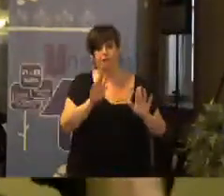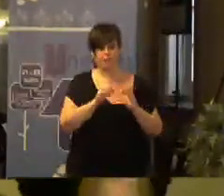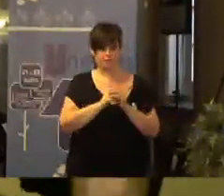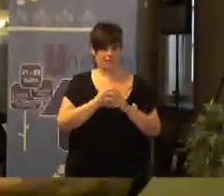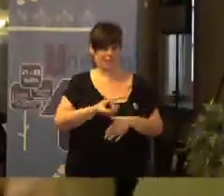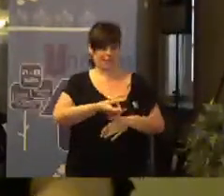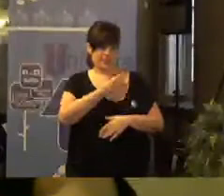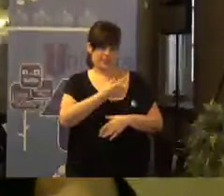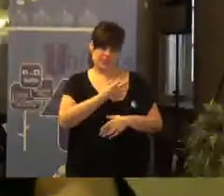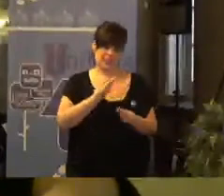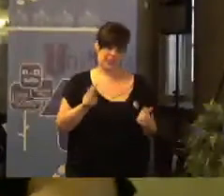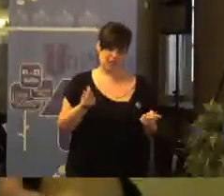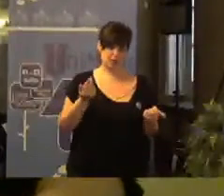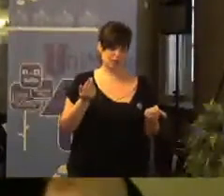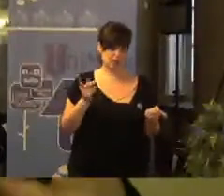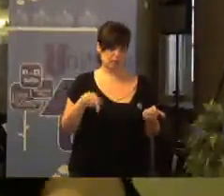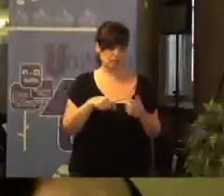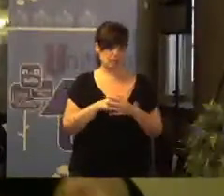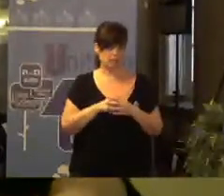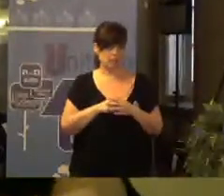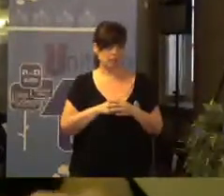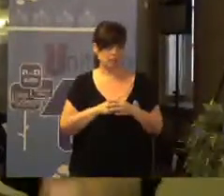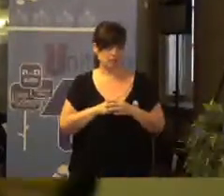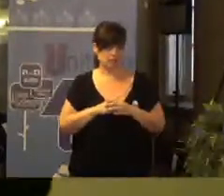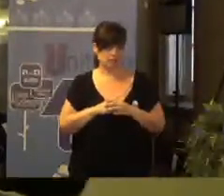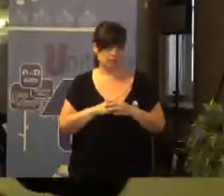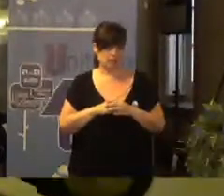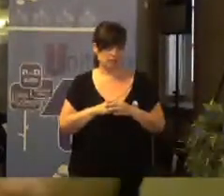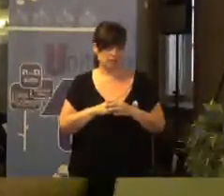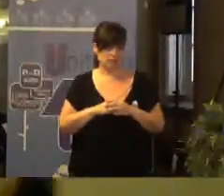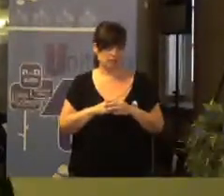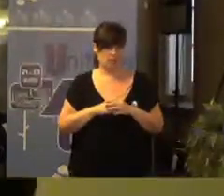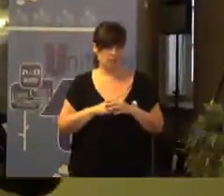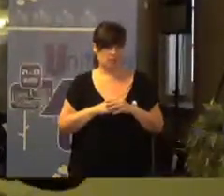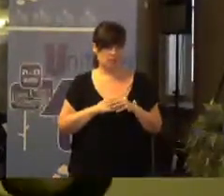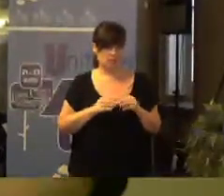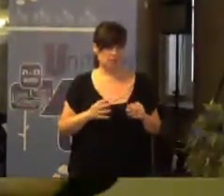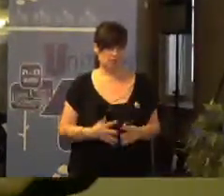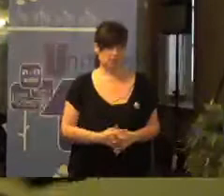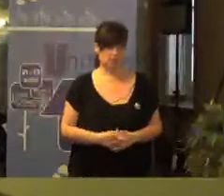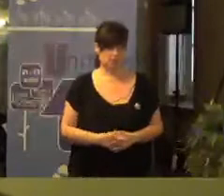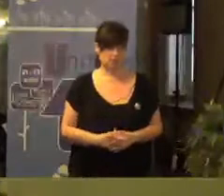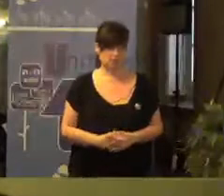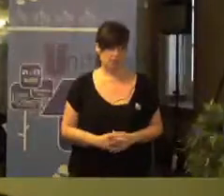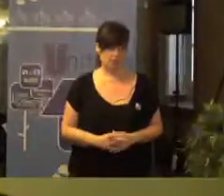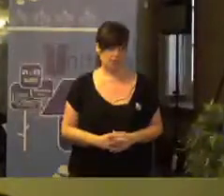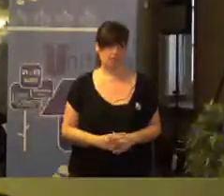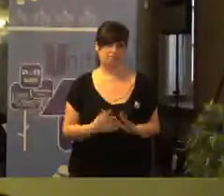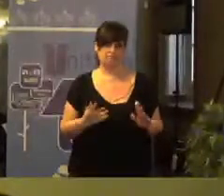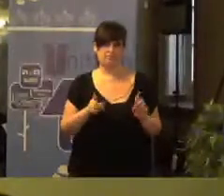têm que se mobilizar. Mas parece que tudo o que sai da geringonça tem assim uma chancela, um selo de melhor que o que